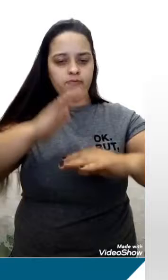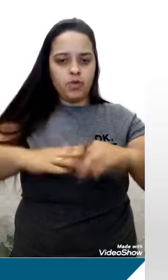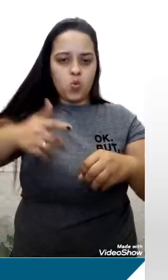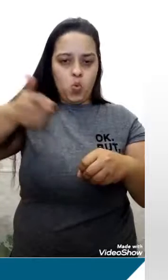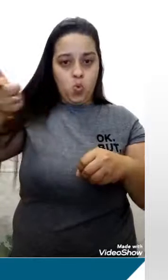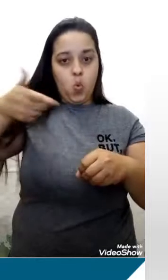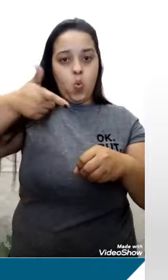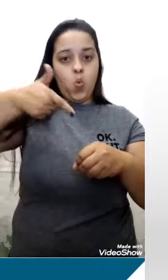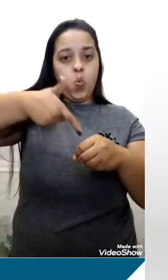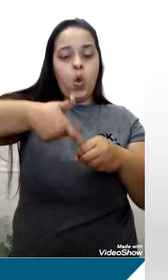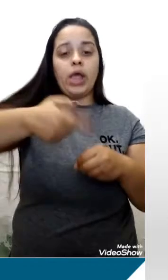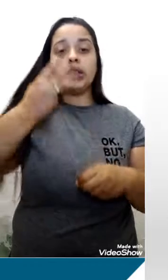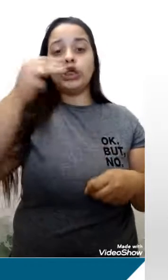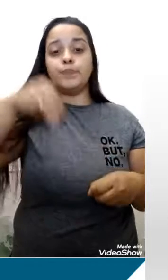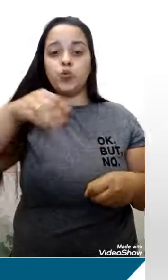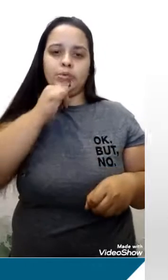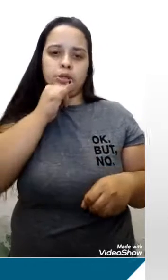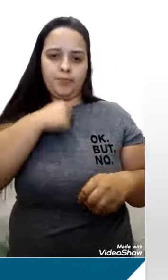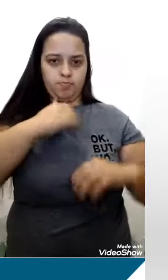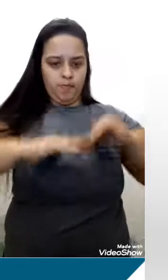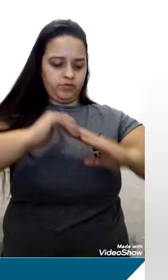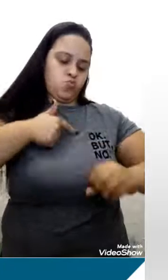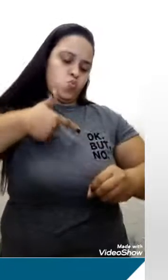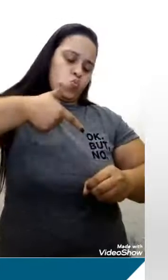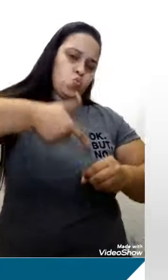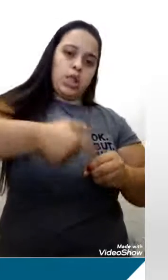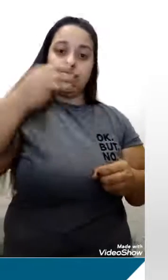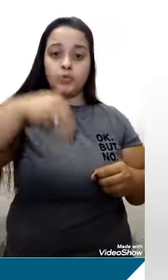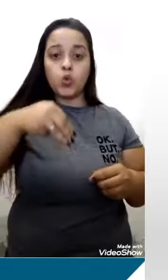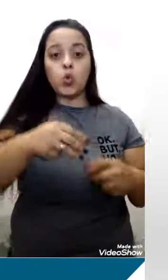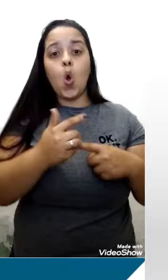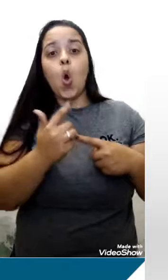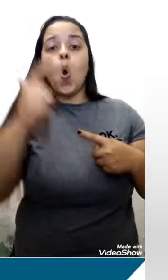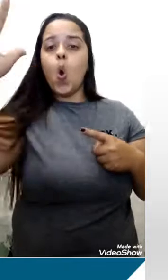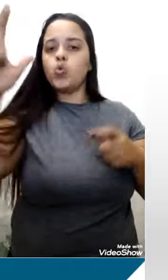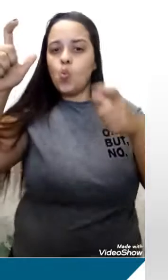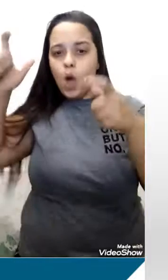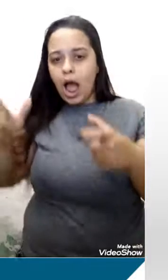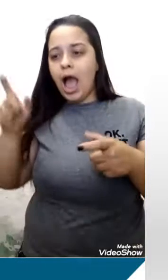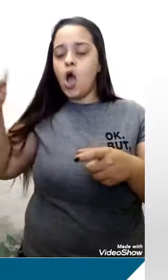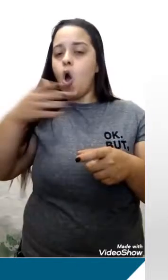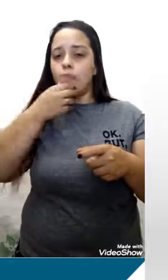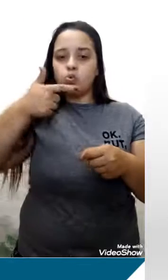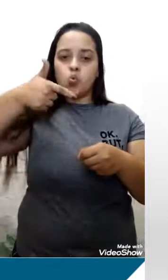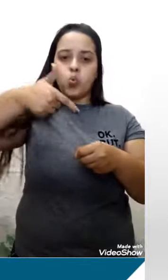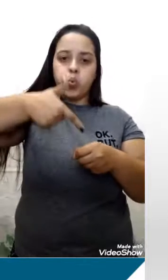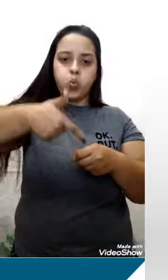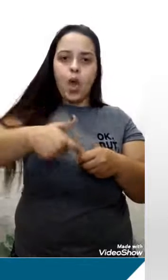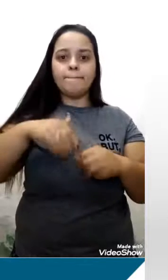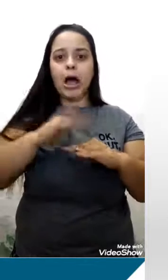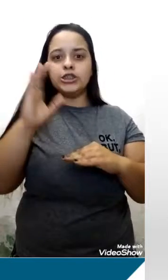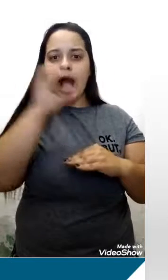gasta 3 minutos. No outro posto, o frentista consegue encher mais